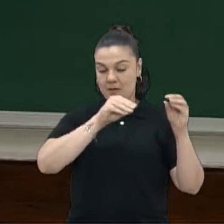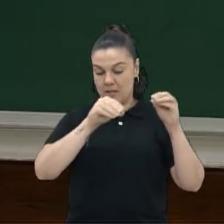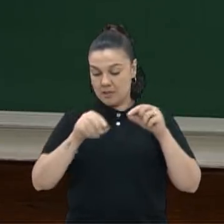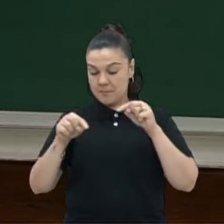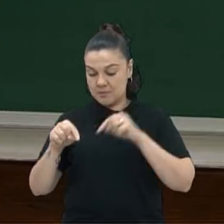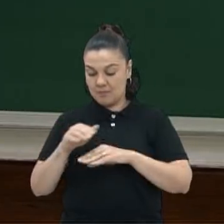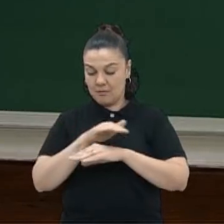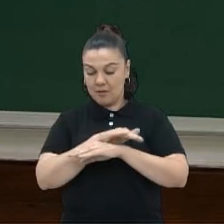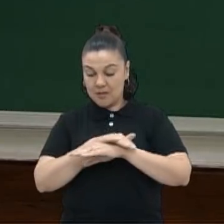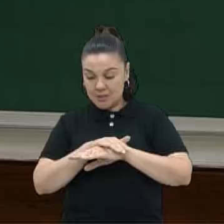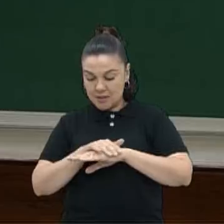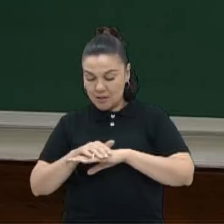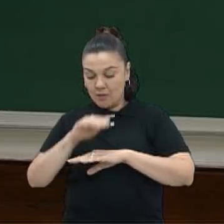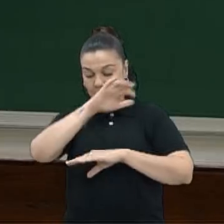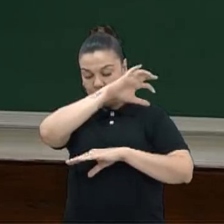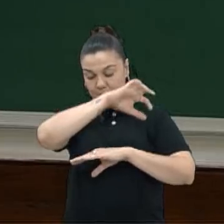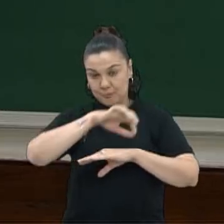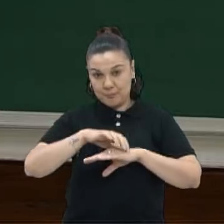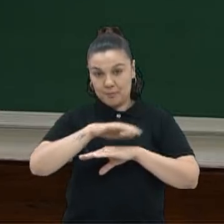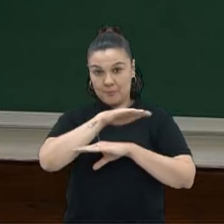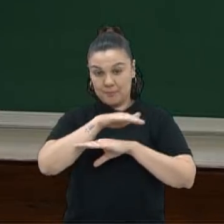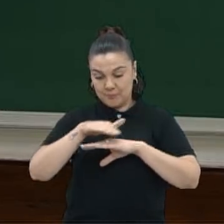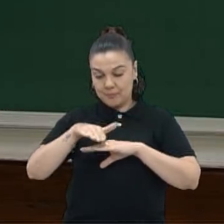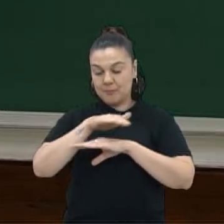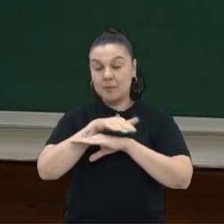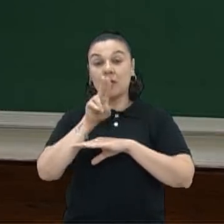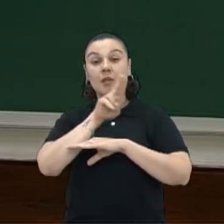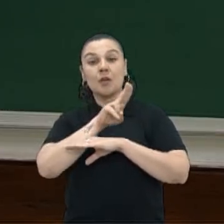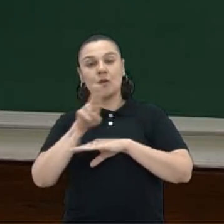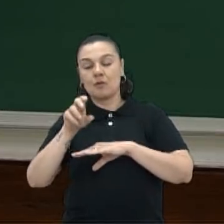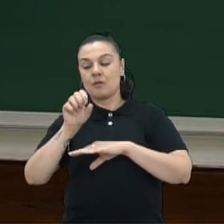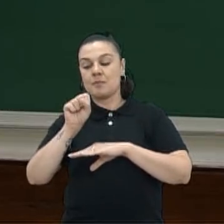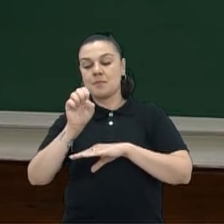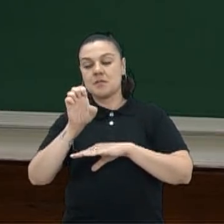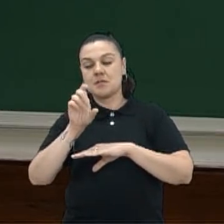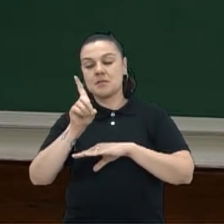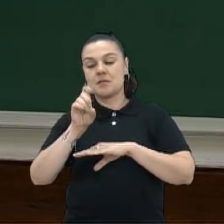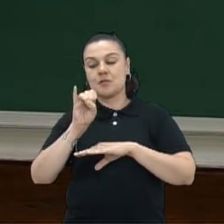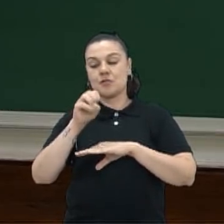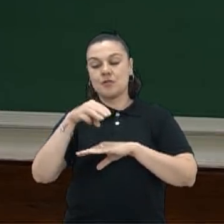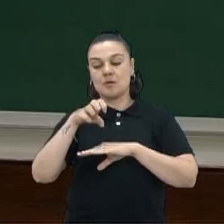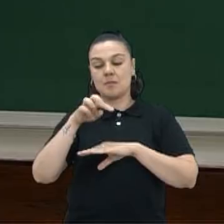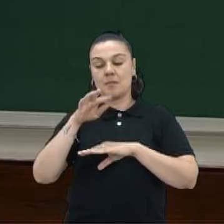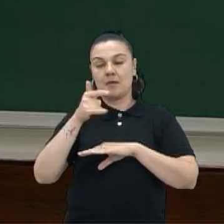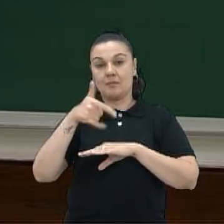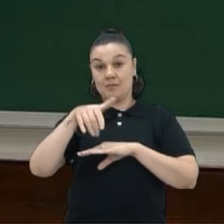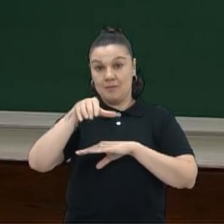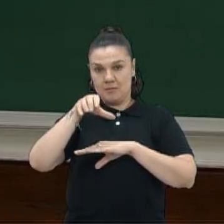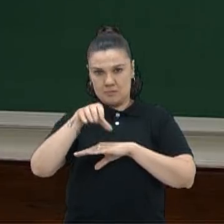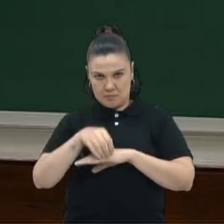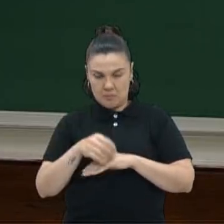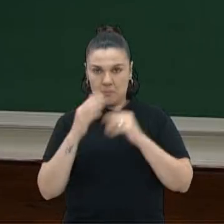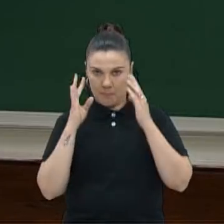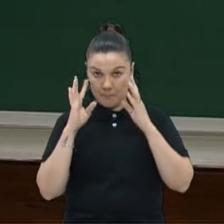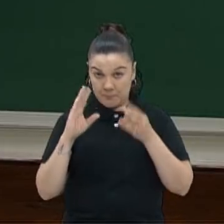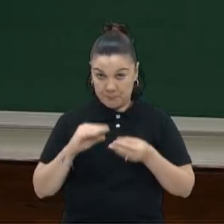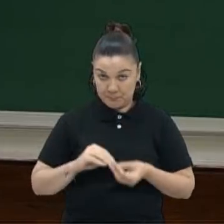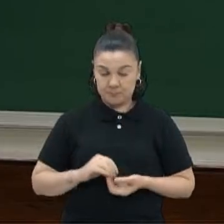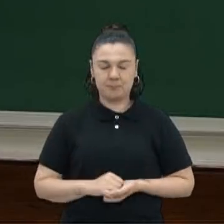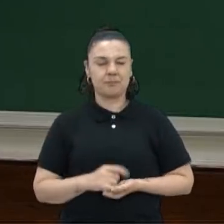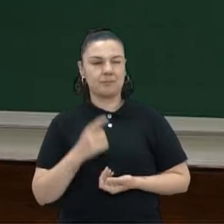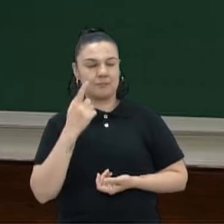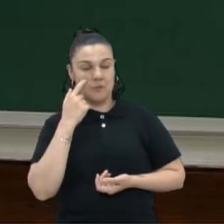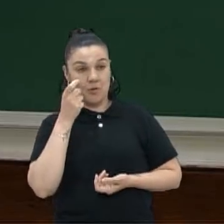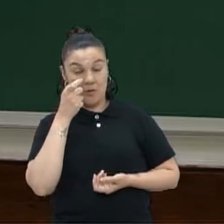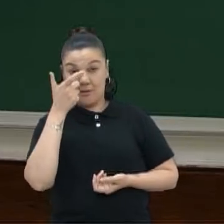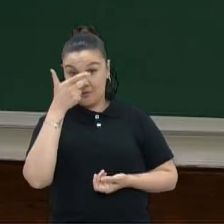de acúmulo desse sedimento aqui é o que a gente chama de sedimentação. Ficou claro? Então, vamos